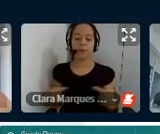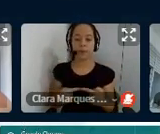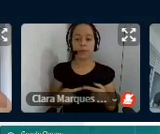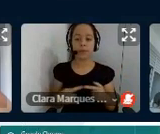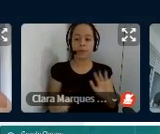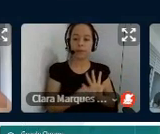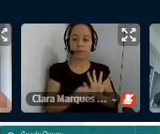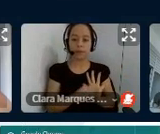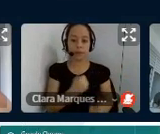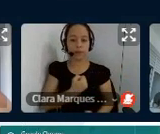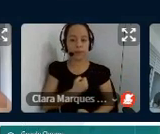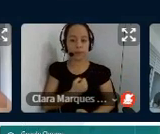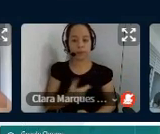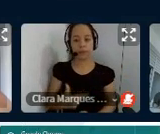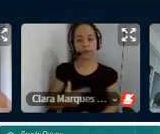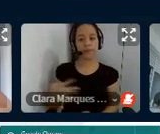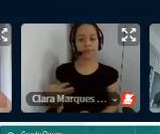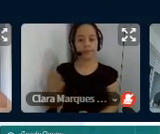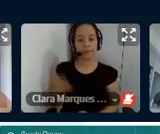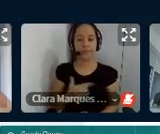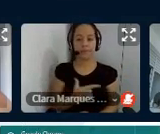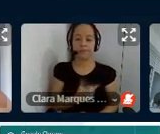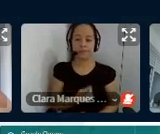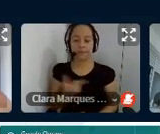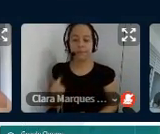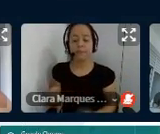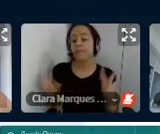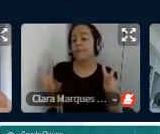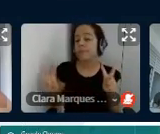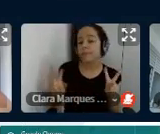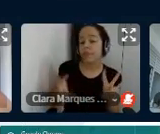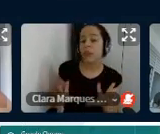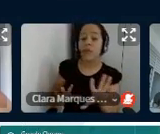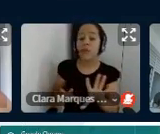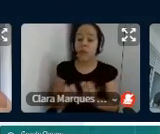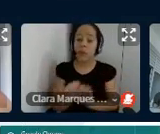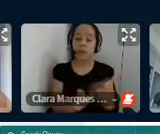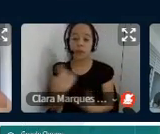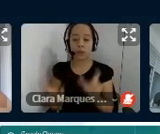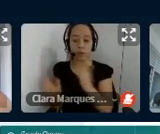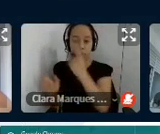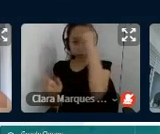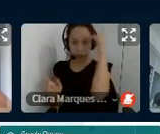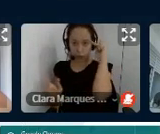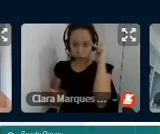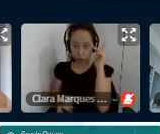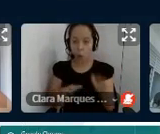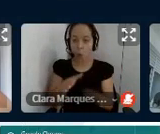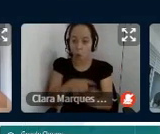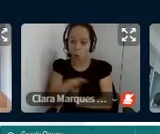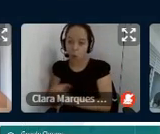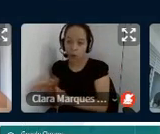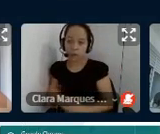24 de 2020 o cartão de orientadores de trabalho de conclusão